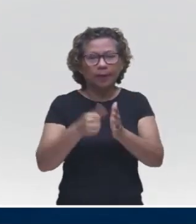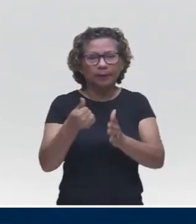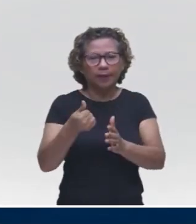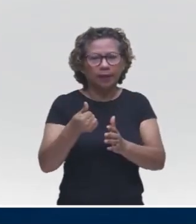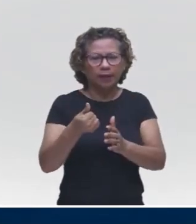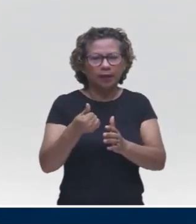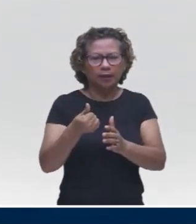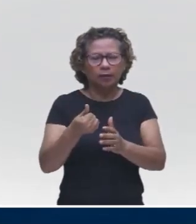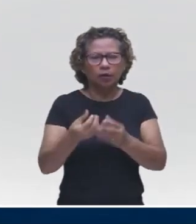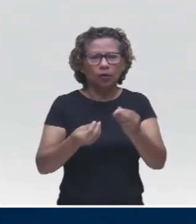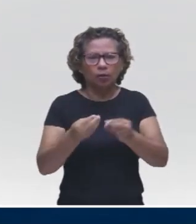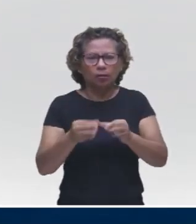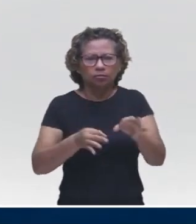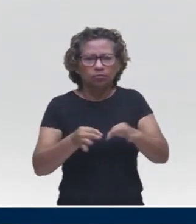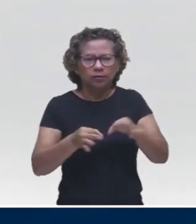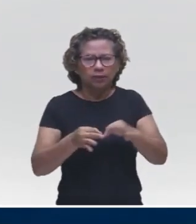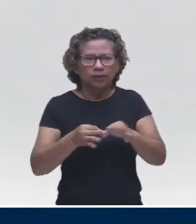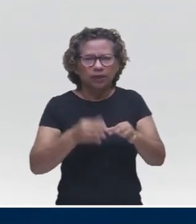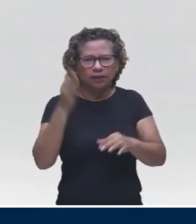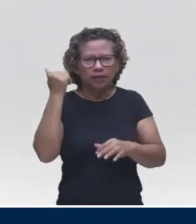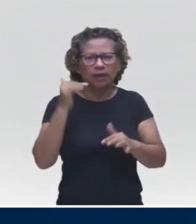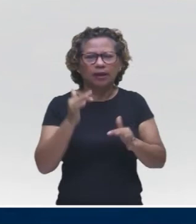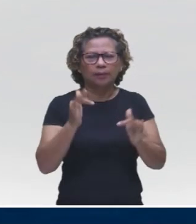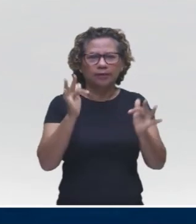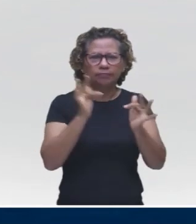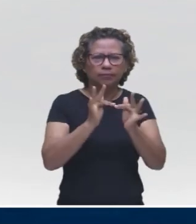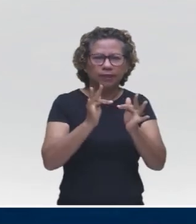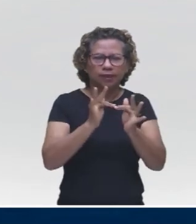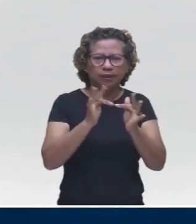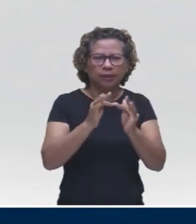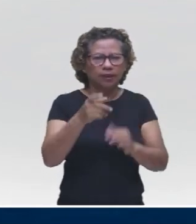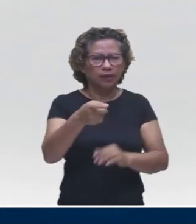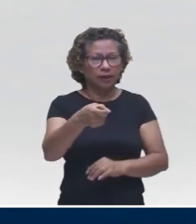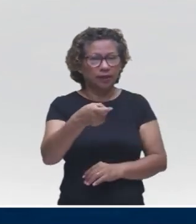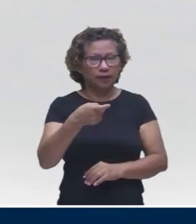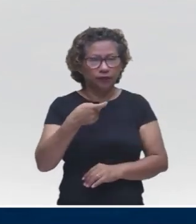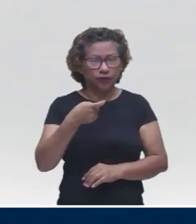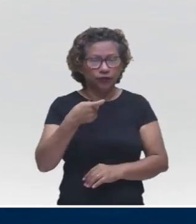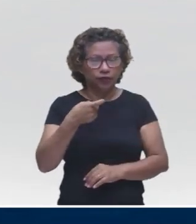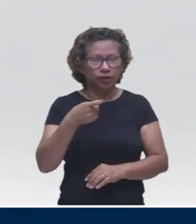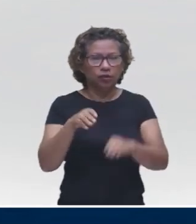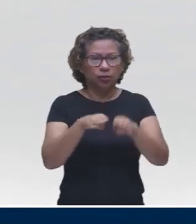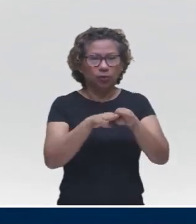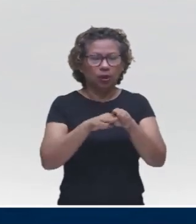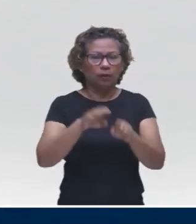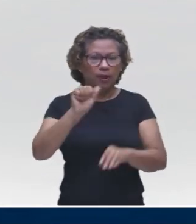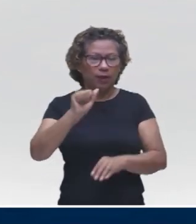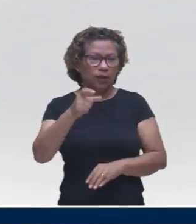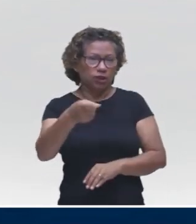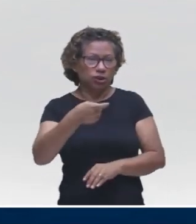nós vimos que a função é isso daqui, ó. F de x igual a x mais b.